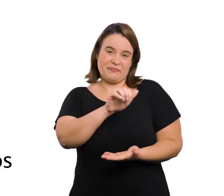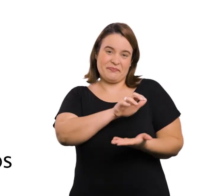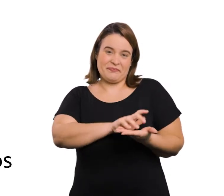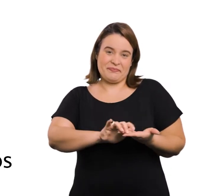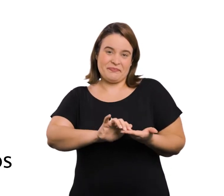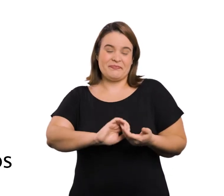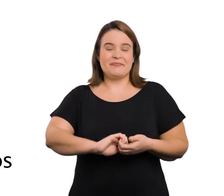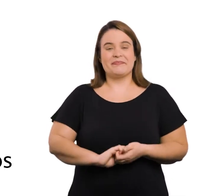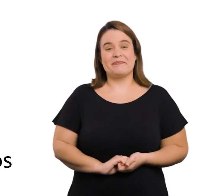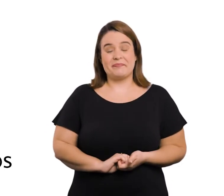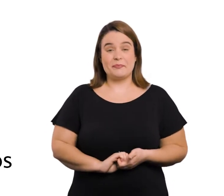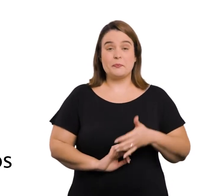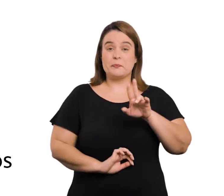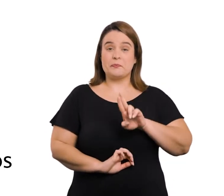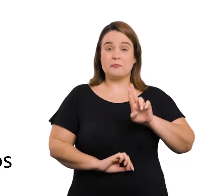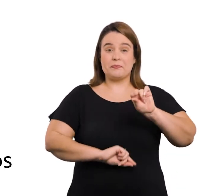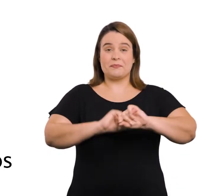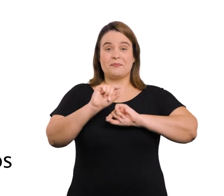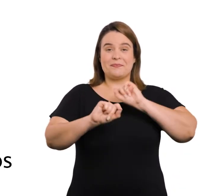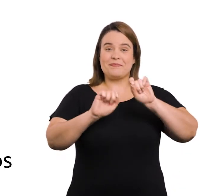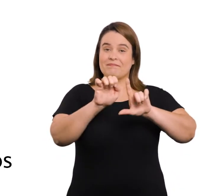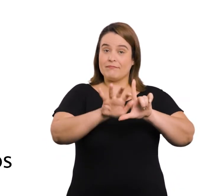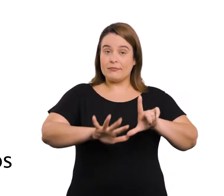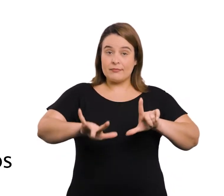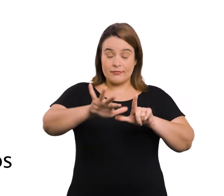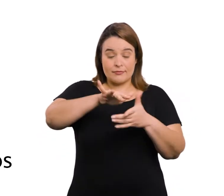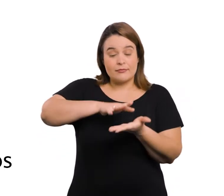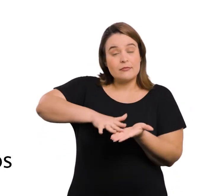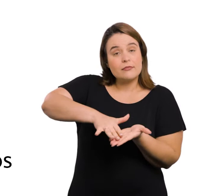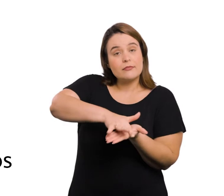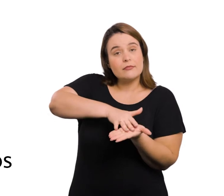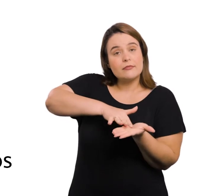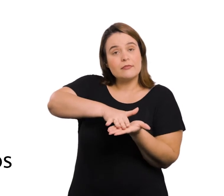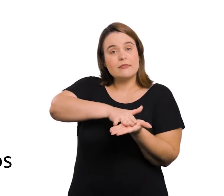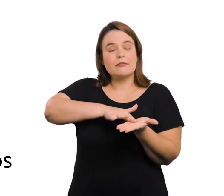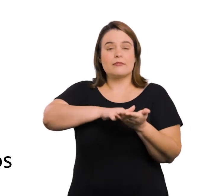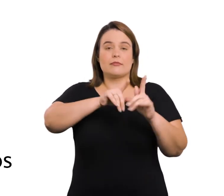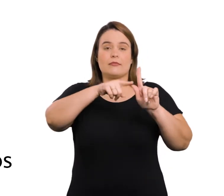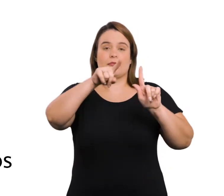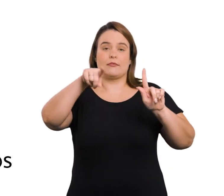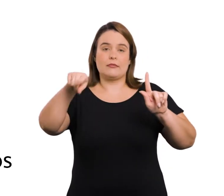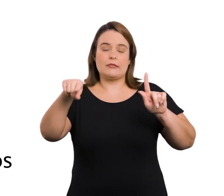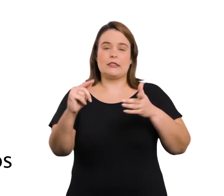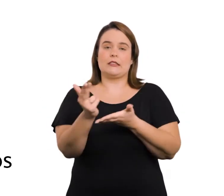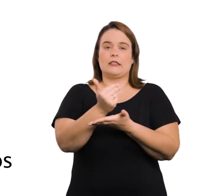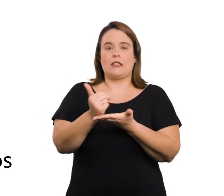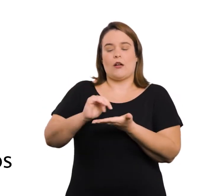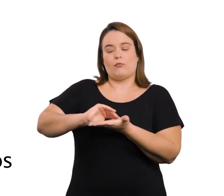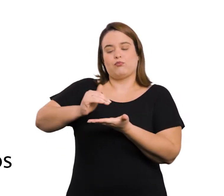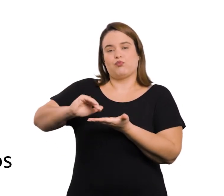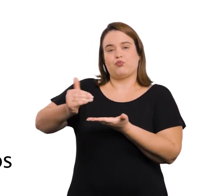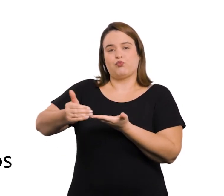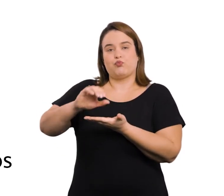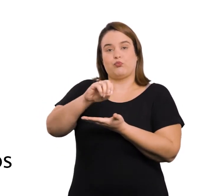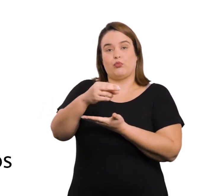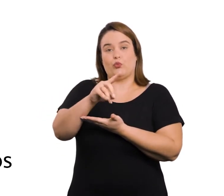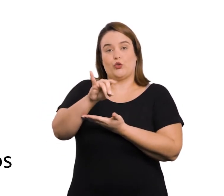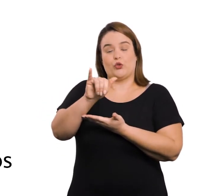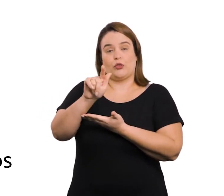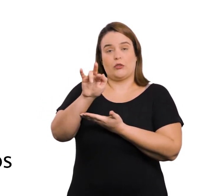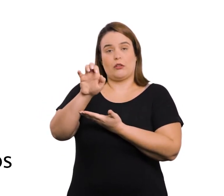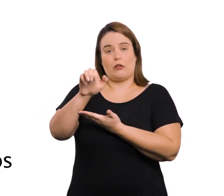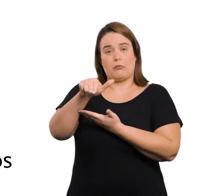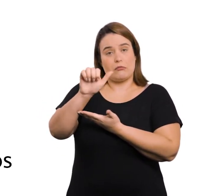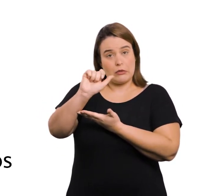Braille, termofusora. Normalmente utilizada para a criação de imagens táteis, como gráficos, desenhos em relevo